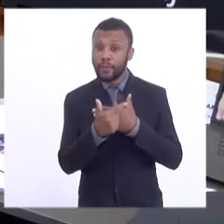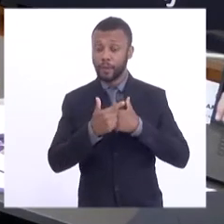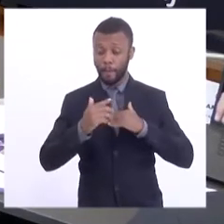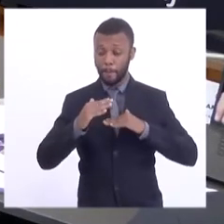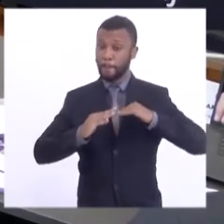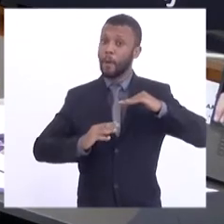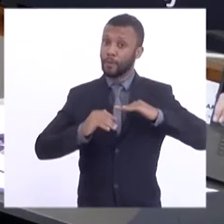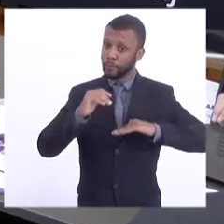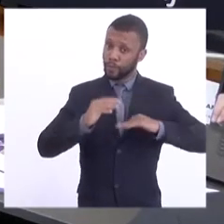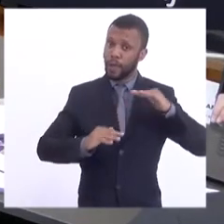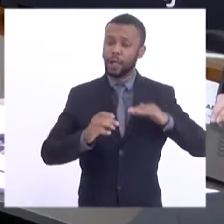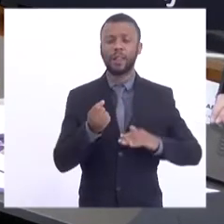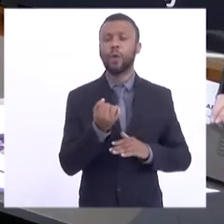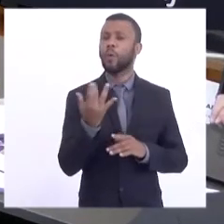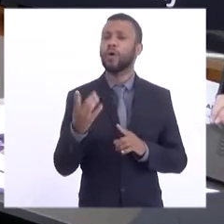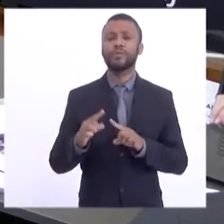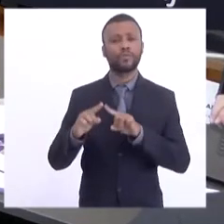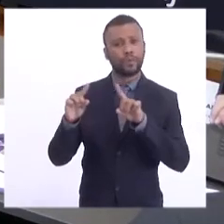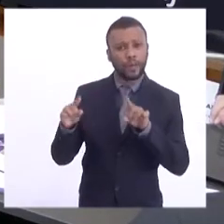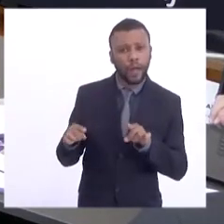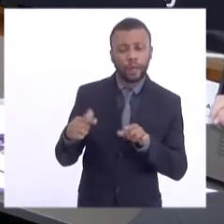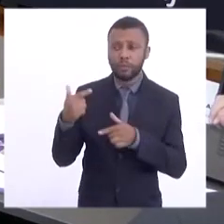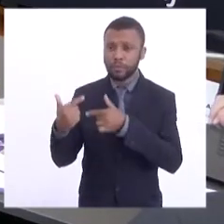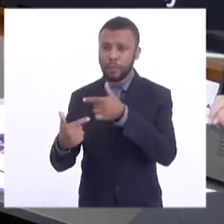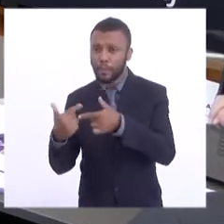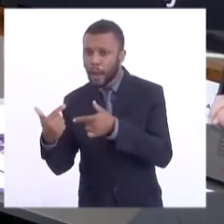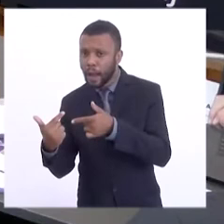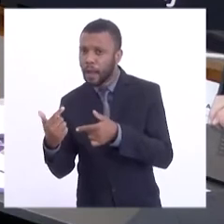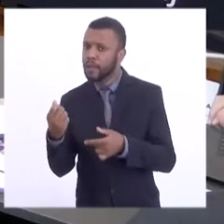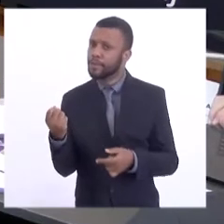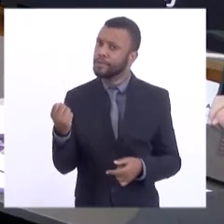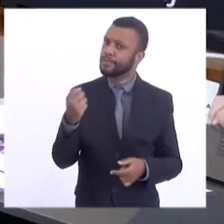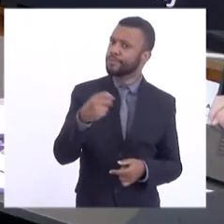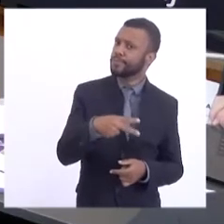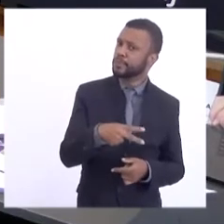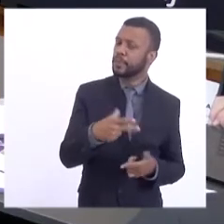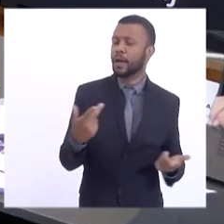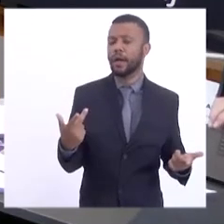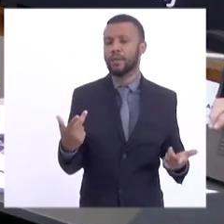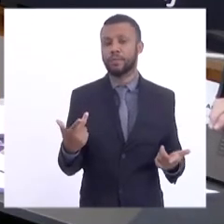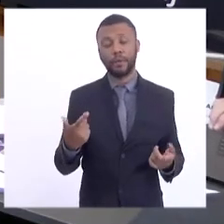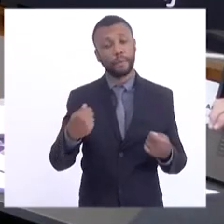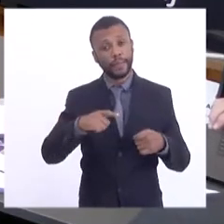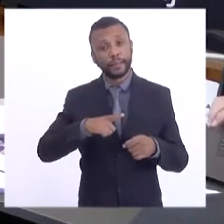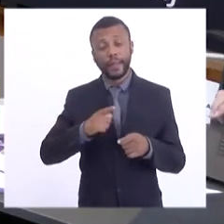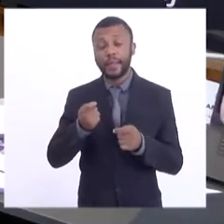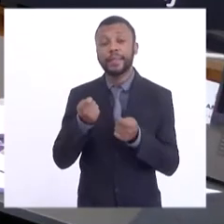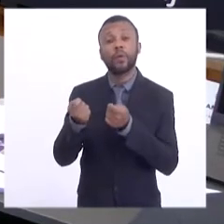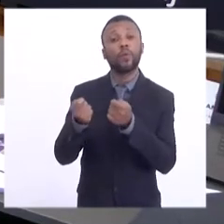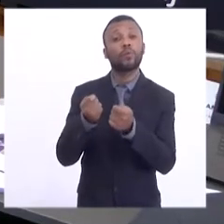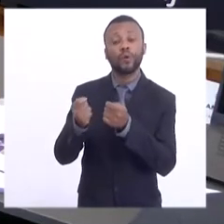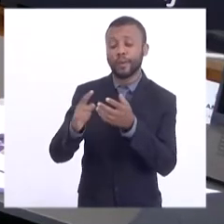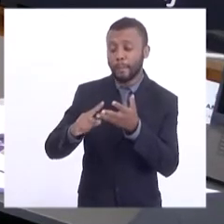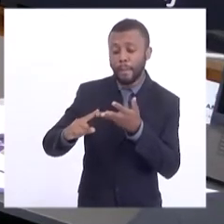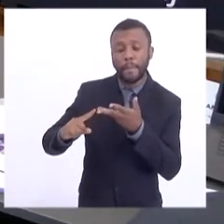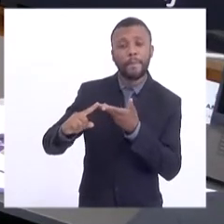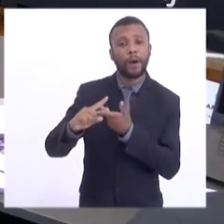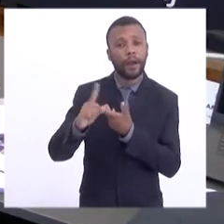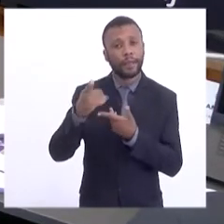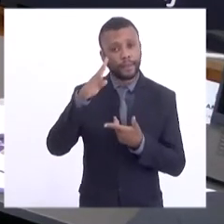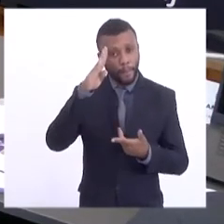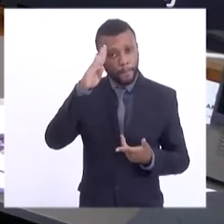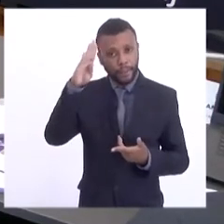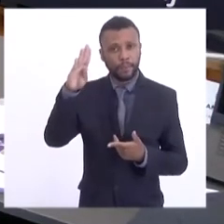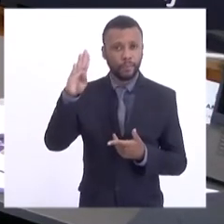quantos funcionários tem só ativos inativos e seus todo esse controle até agora chamar essa questão